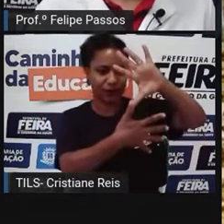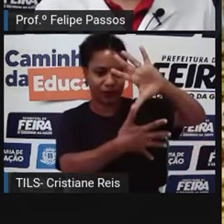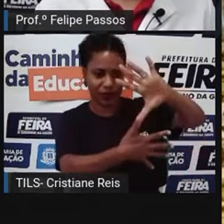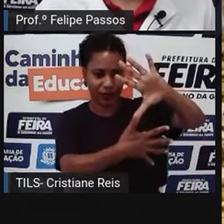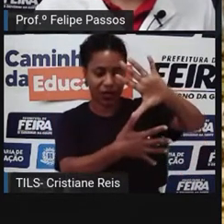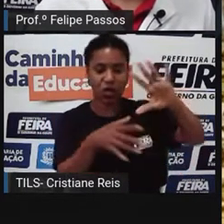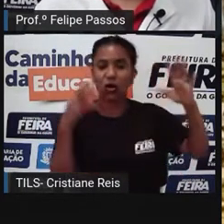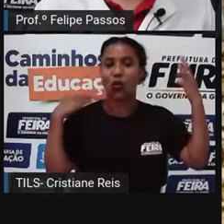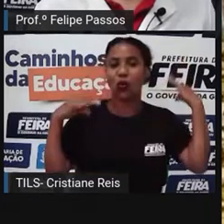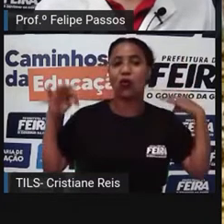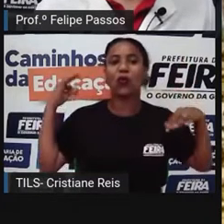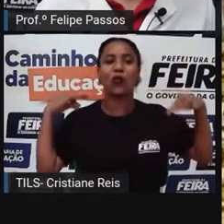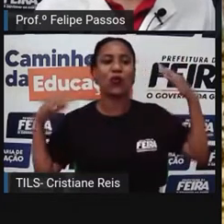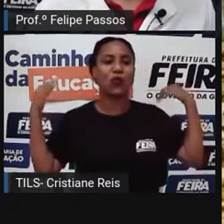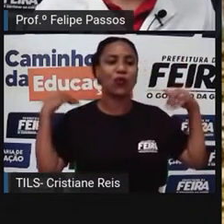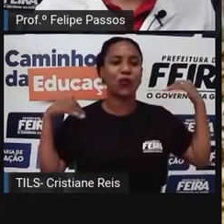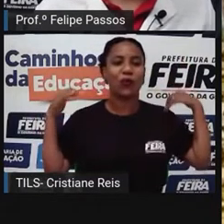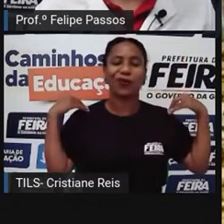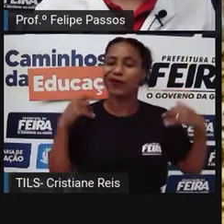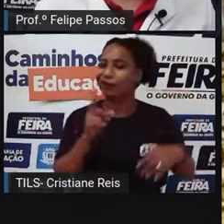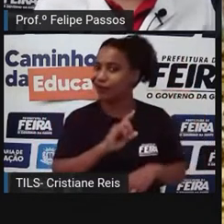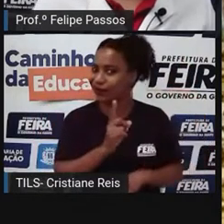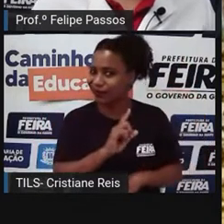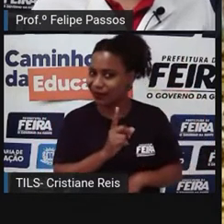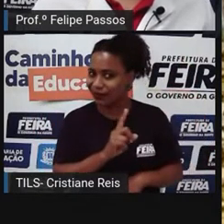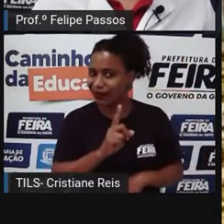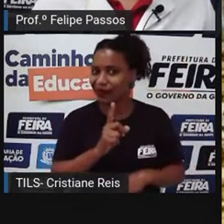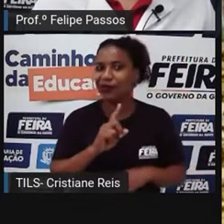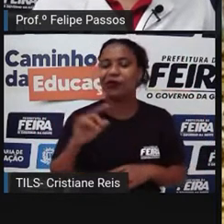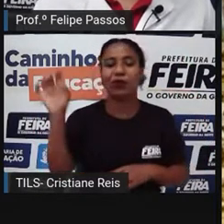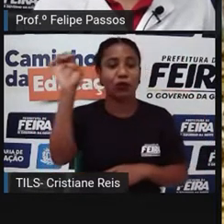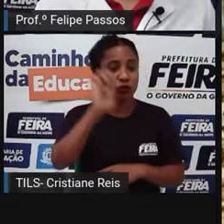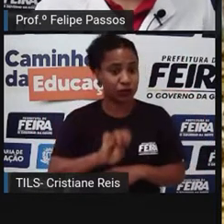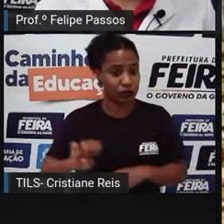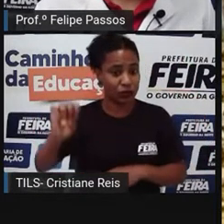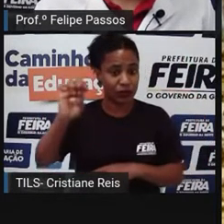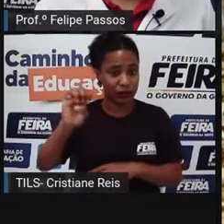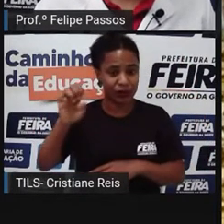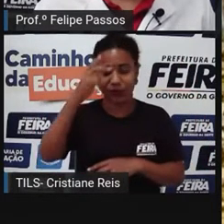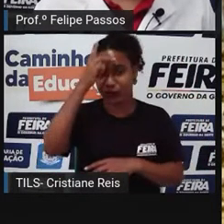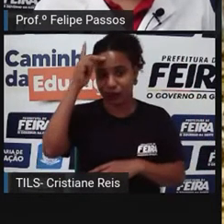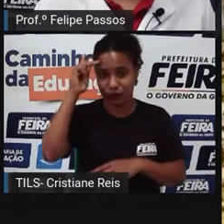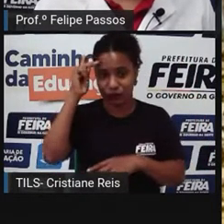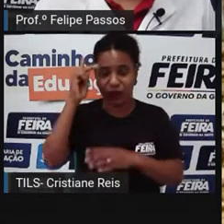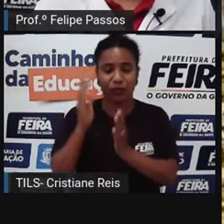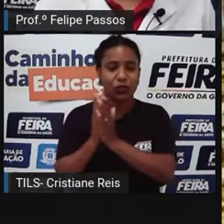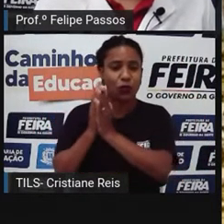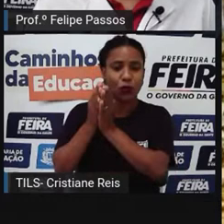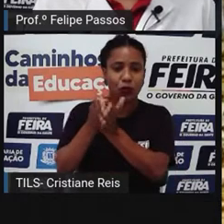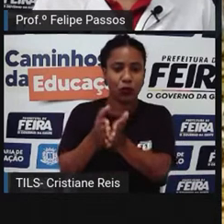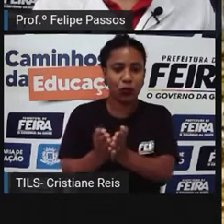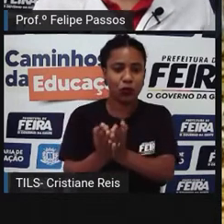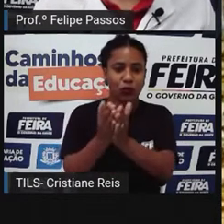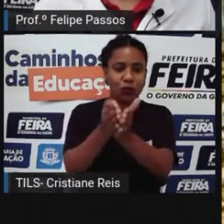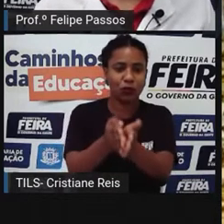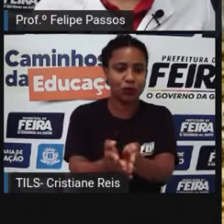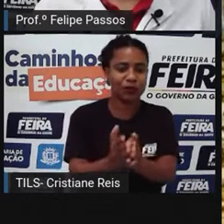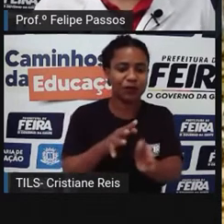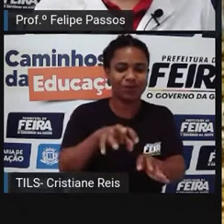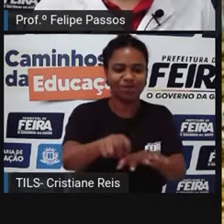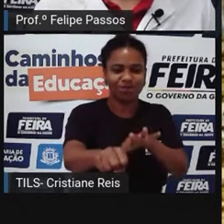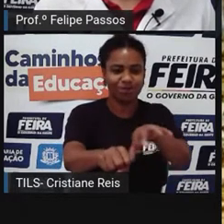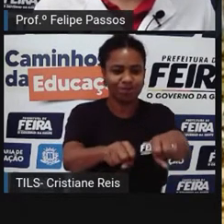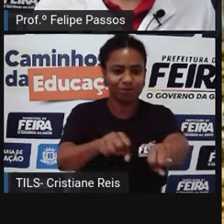realmente uma agenda de ocupação de territórios, de dominação de povos, que é o imperialismo,